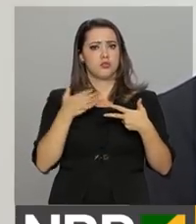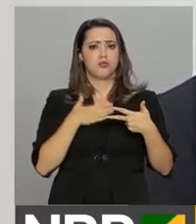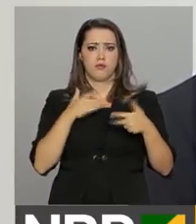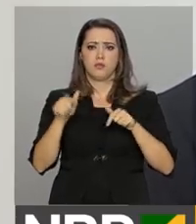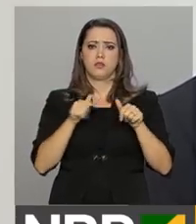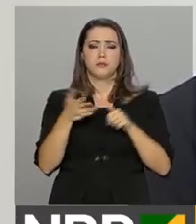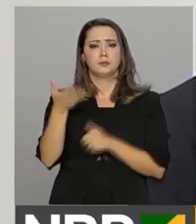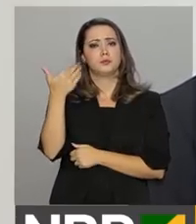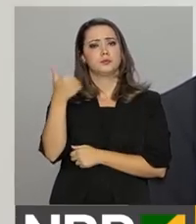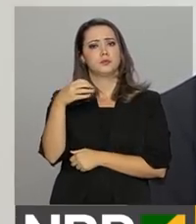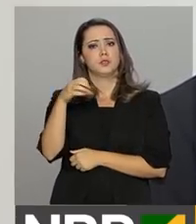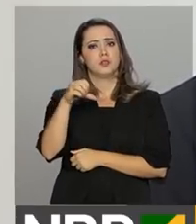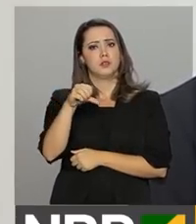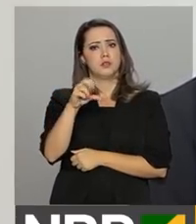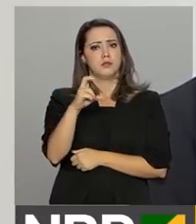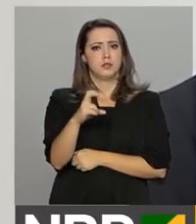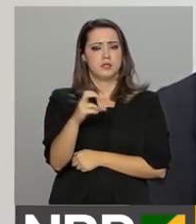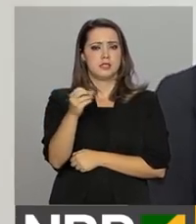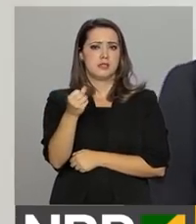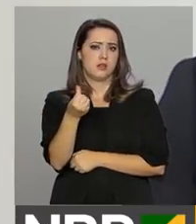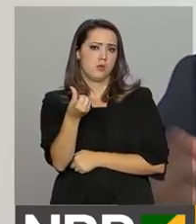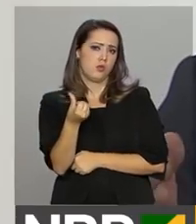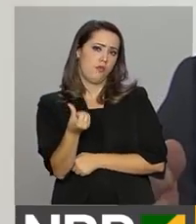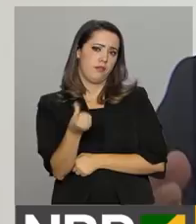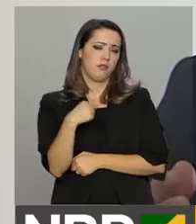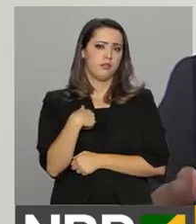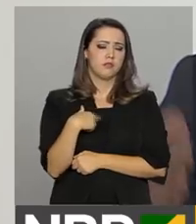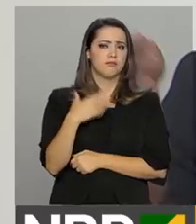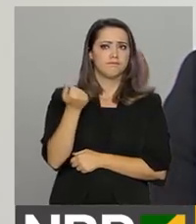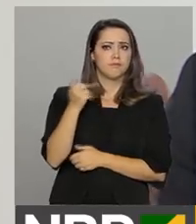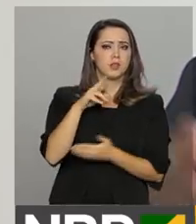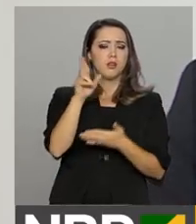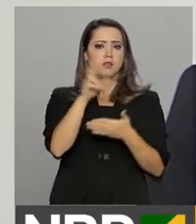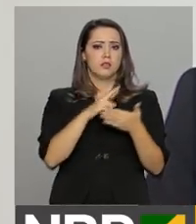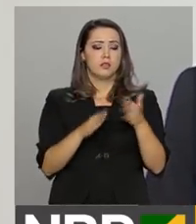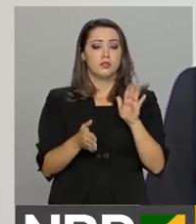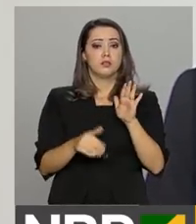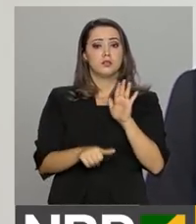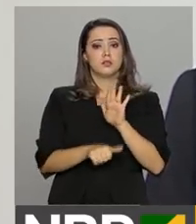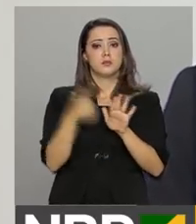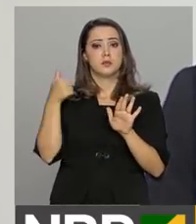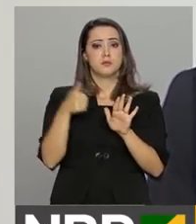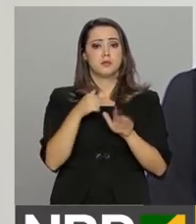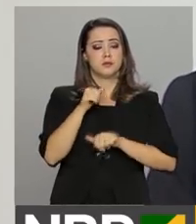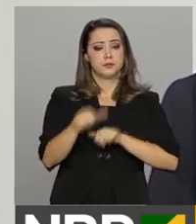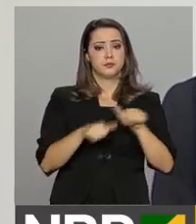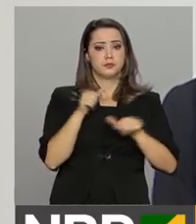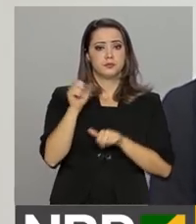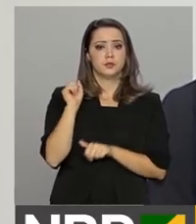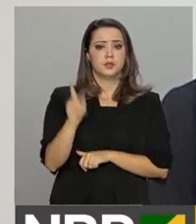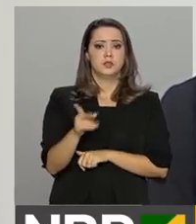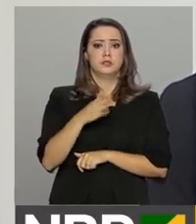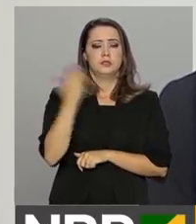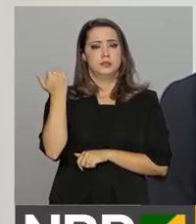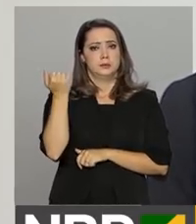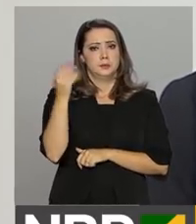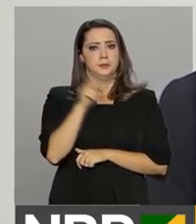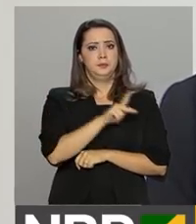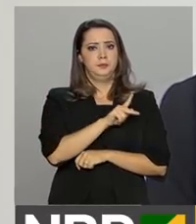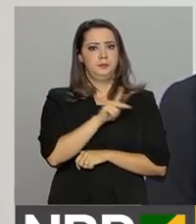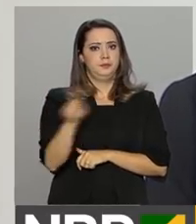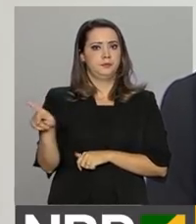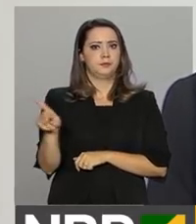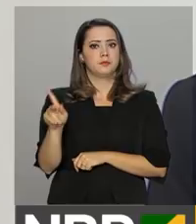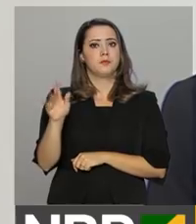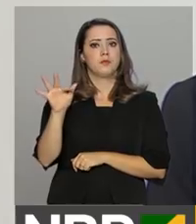96 95 96 eu fui relator de uma das primeiras reforma da previdência no tempo do presidente fernando